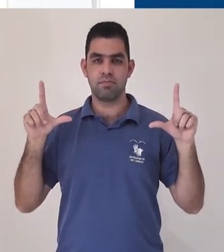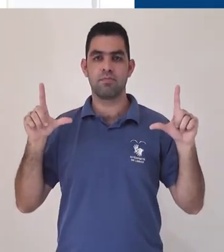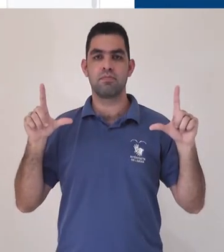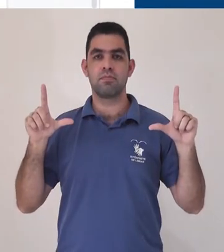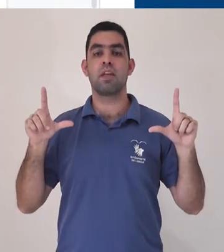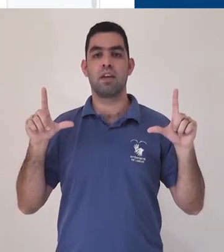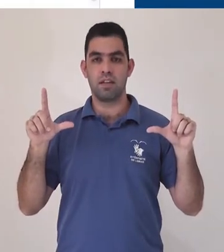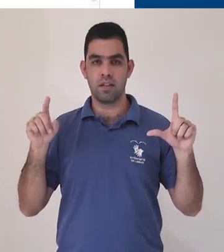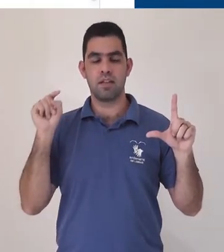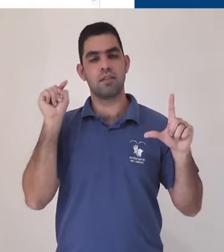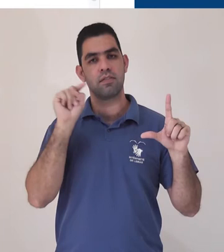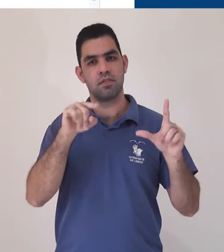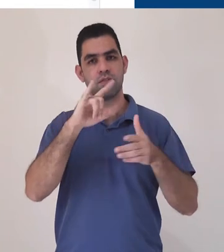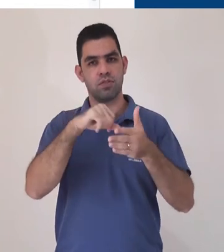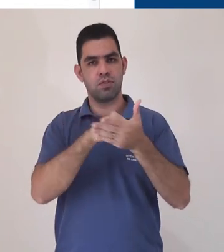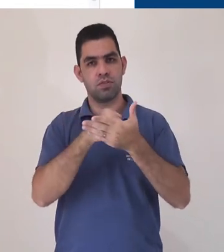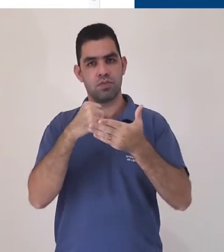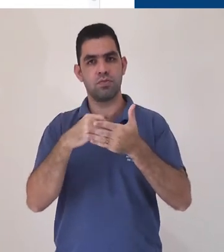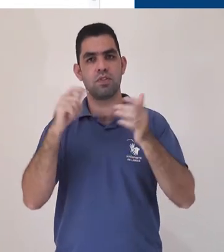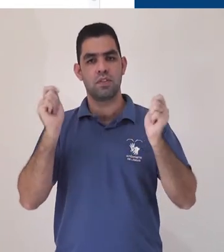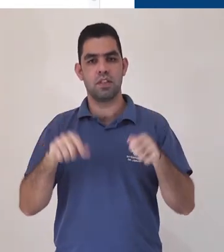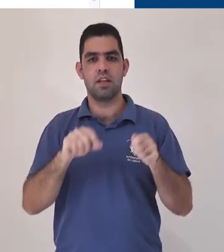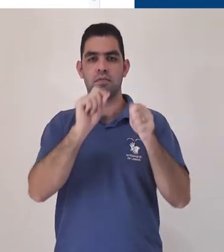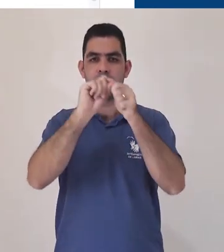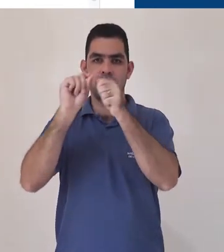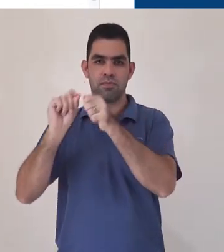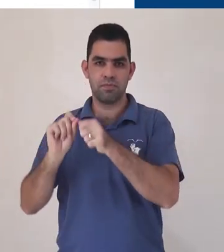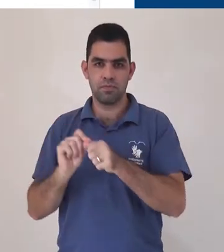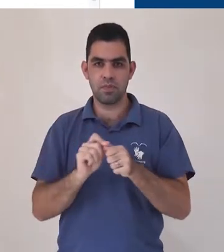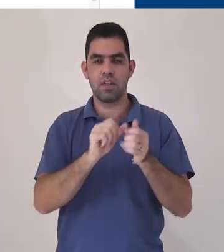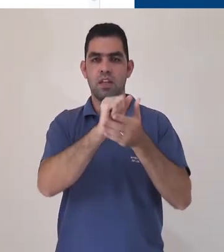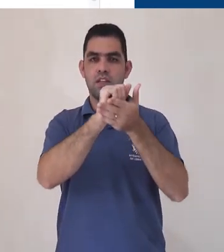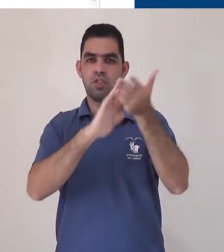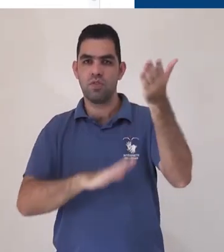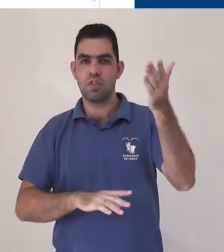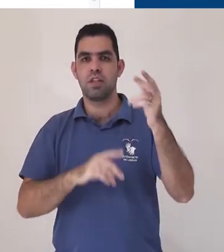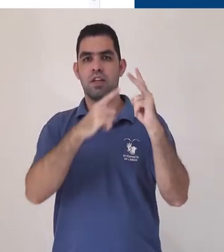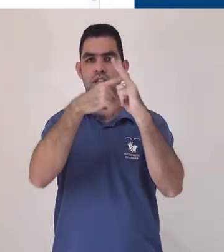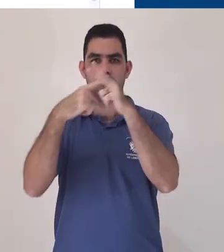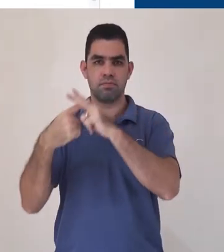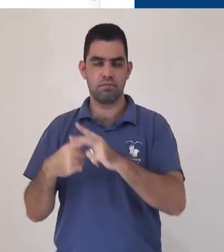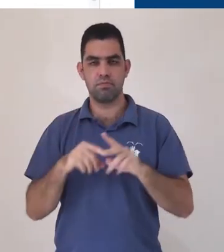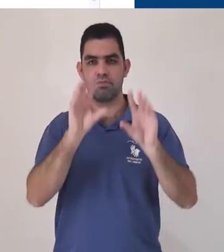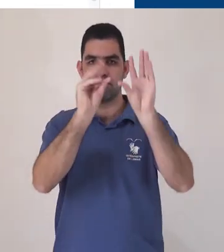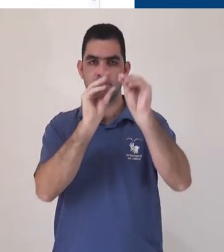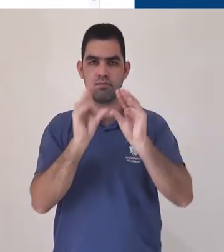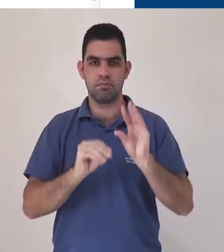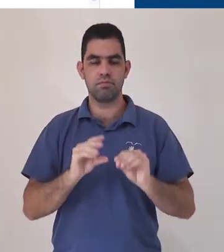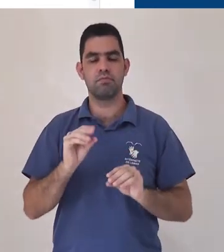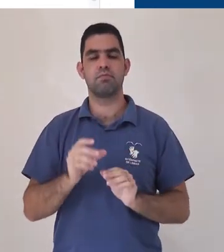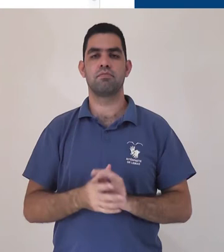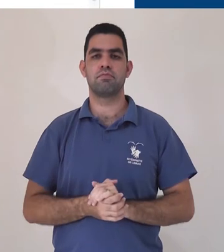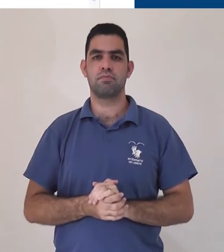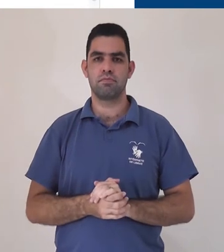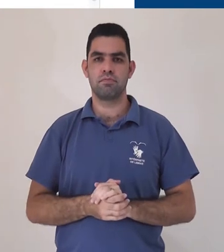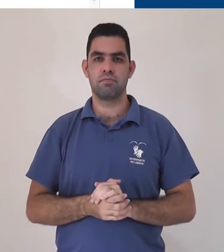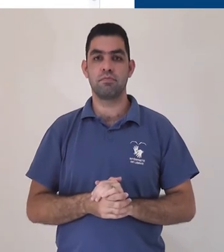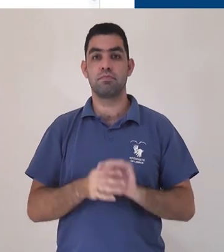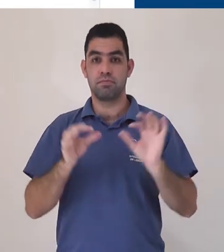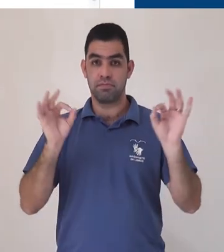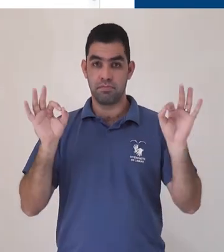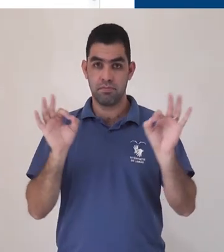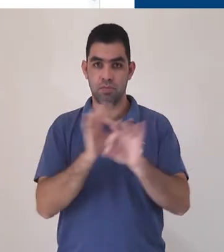você será direcionado para a tela do documento lá você pode fazer toda atividade proposta pelo seu professor bom